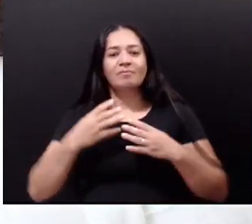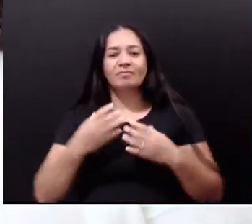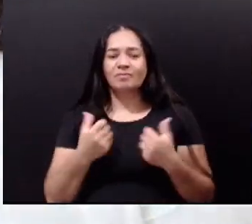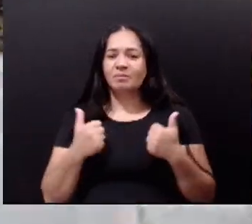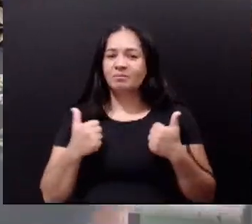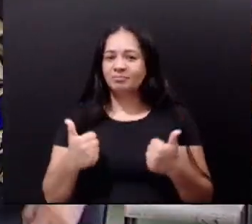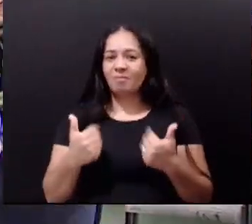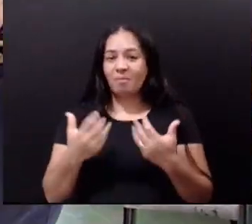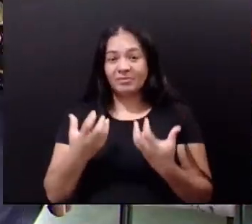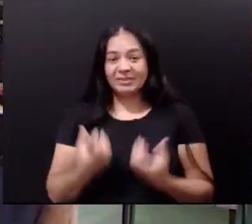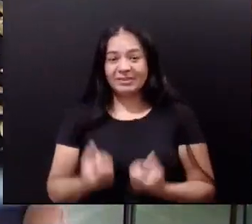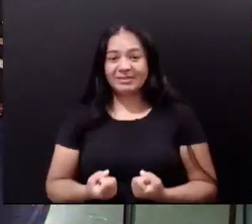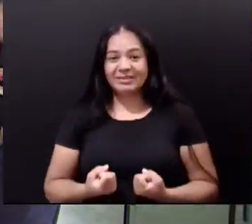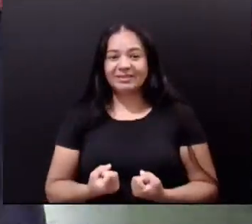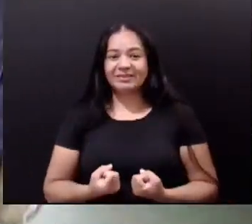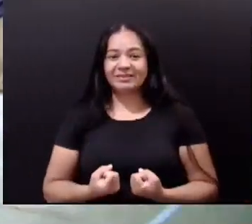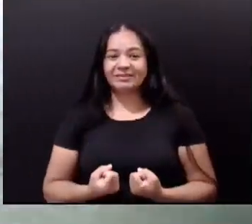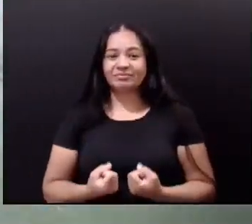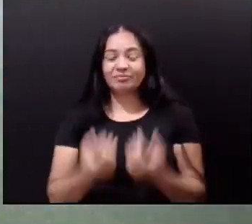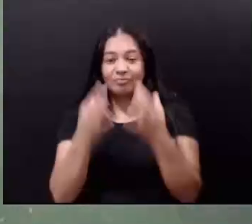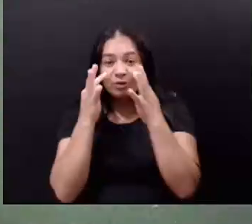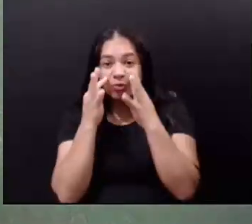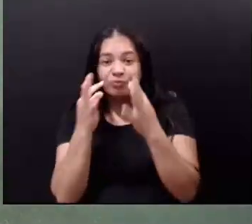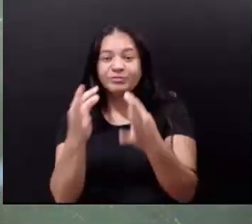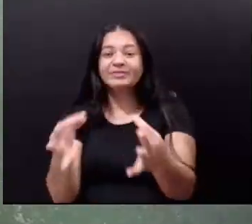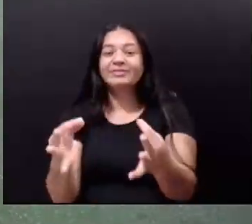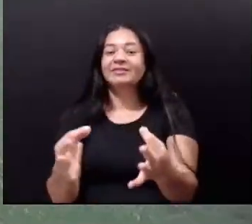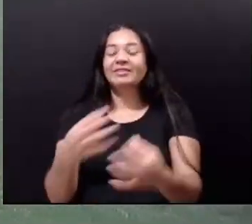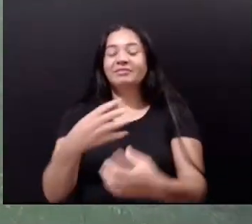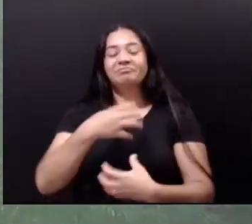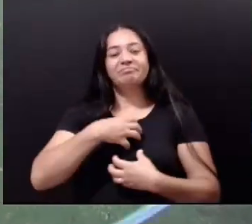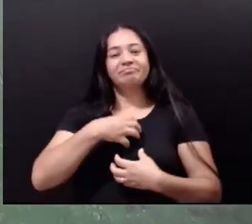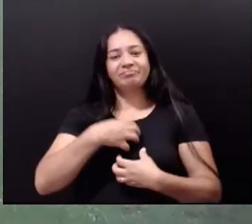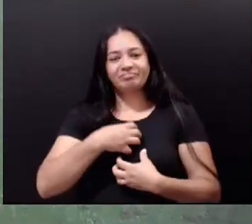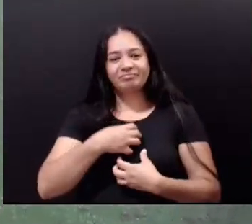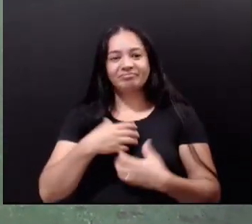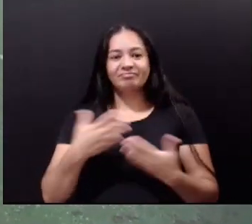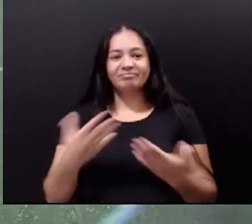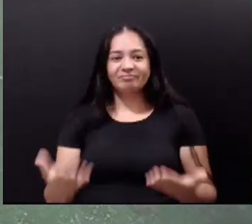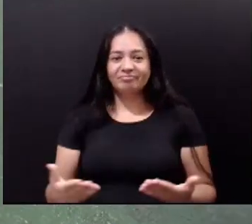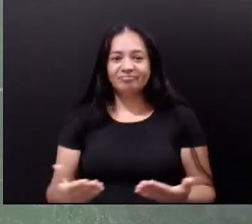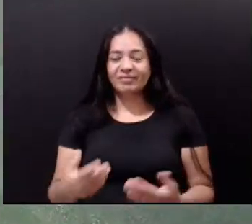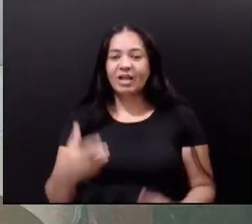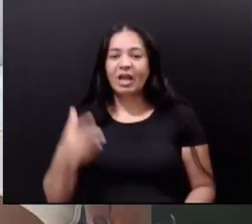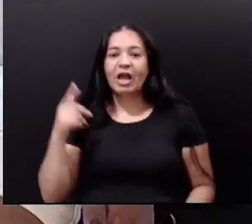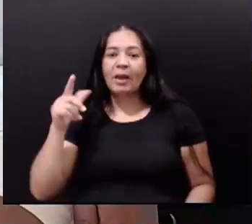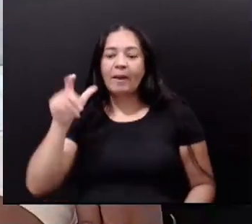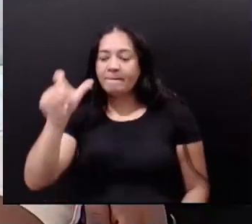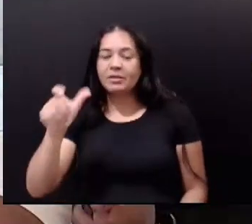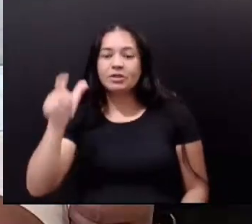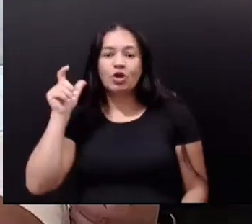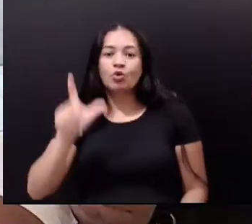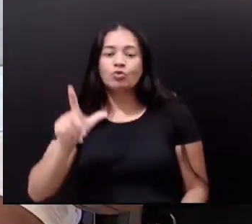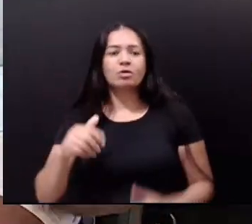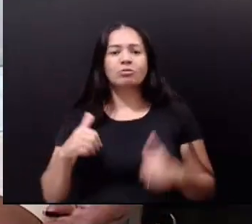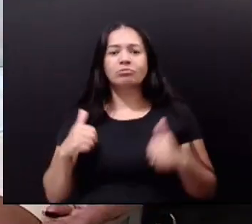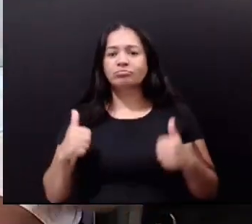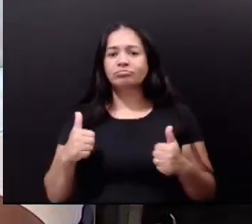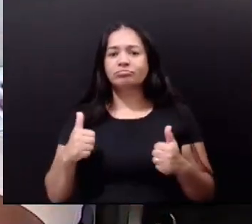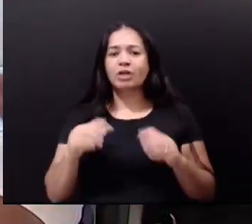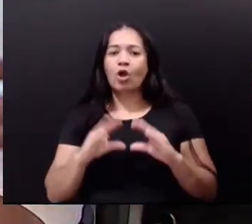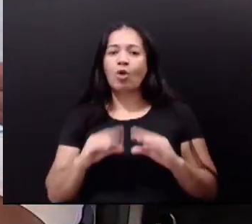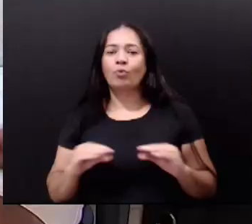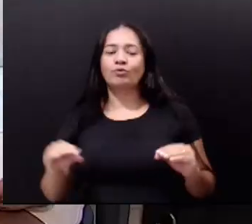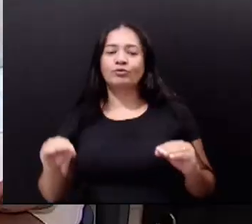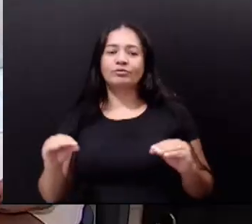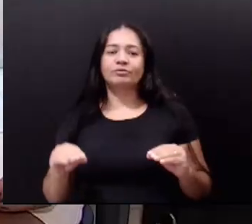acolhida, ouvida, né? Então, onde ela consiga estar bem, né? E aí, esse estar bem